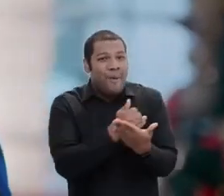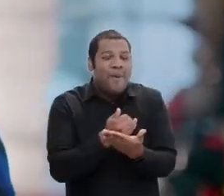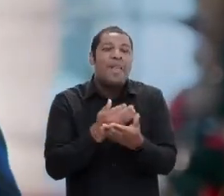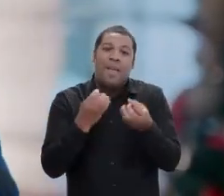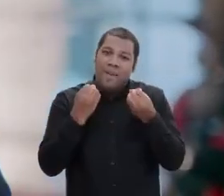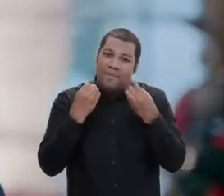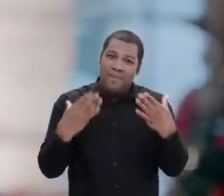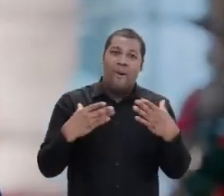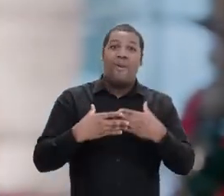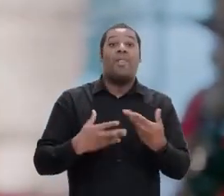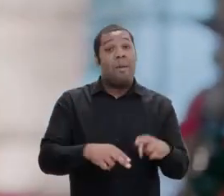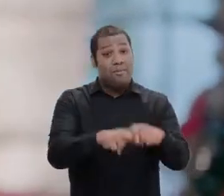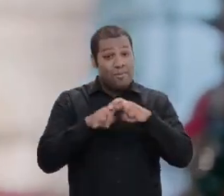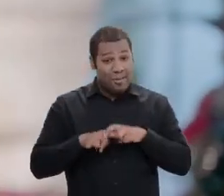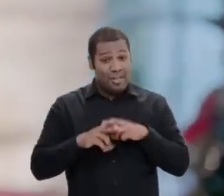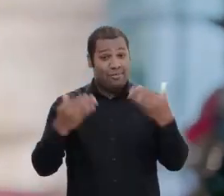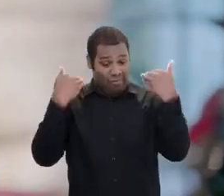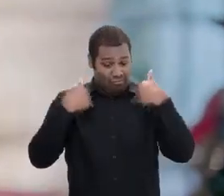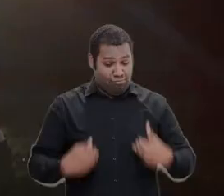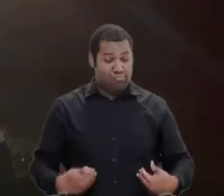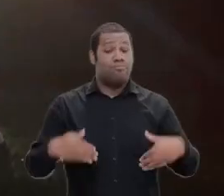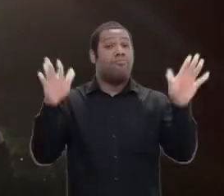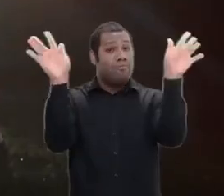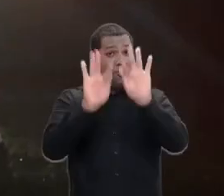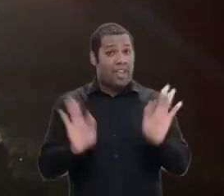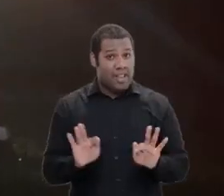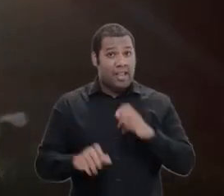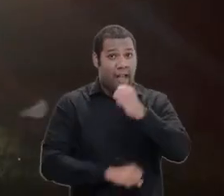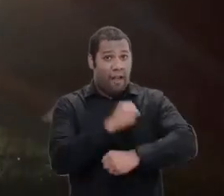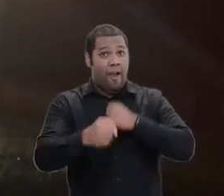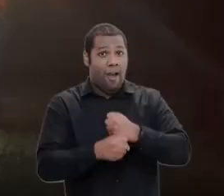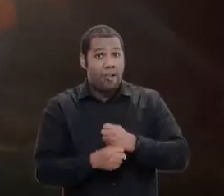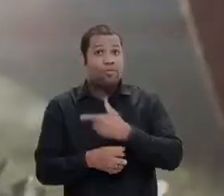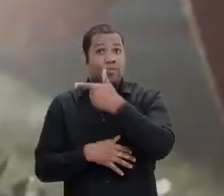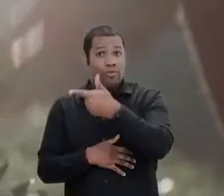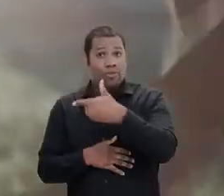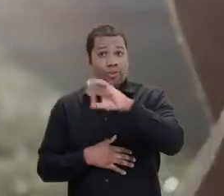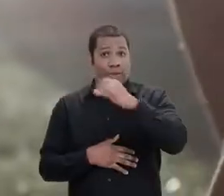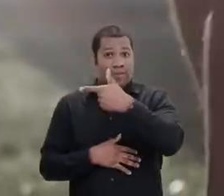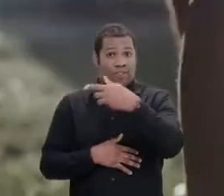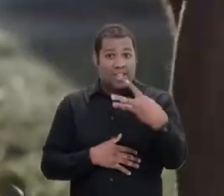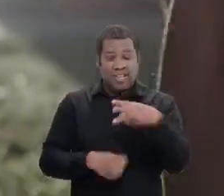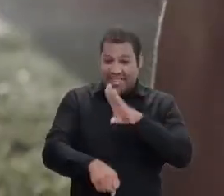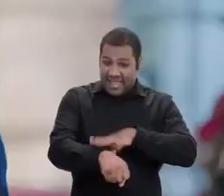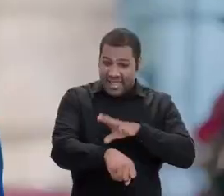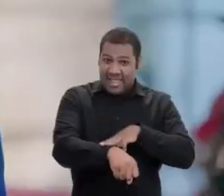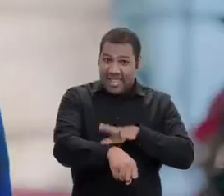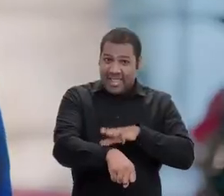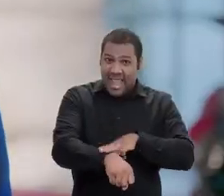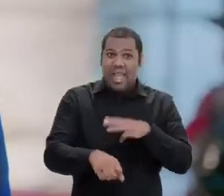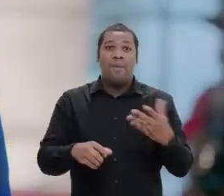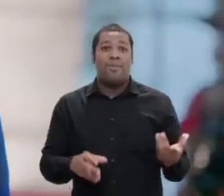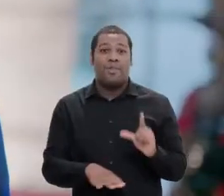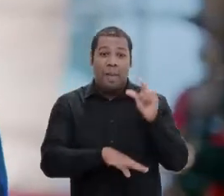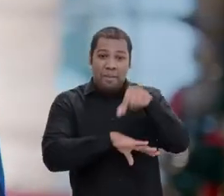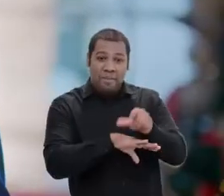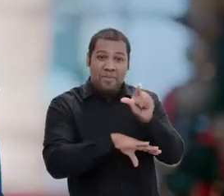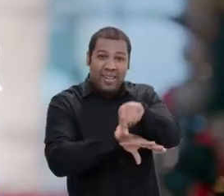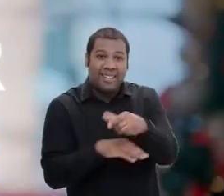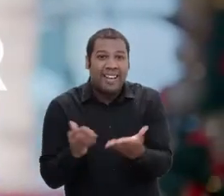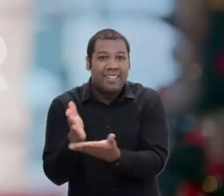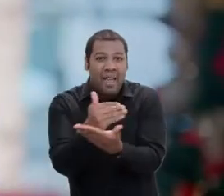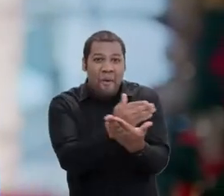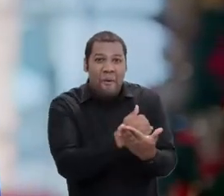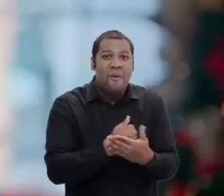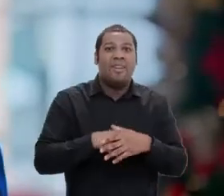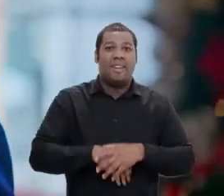isso, eu me considero uma pessoa feliz. 2023 foi o tempo de plantar e de reconstruir. Aramos